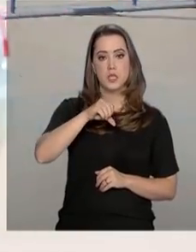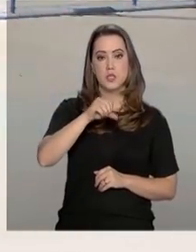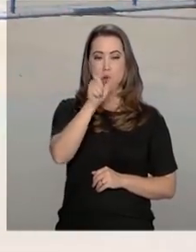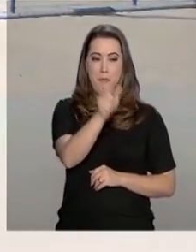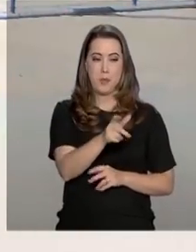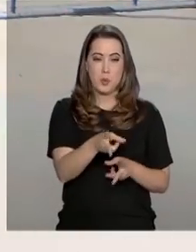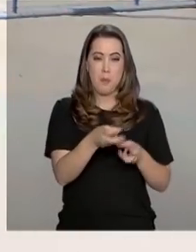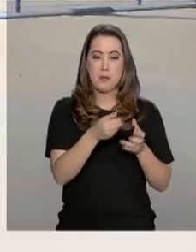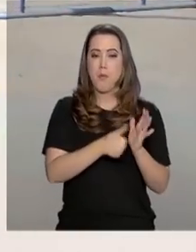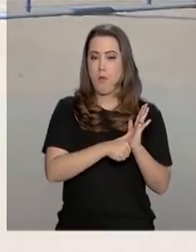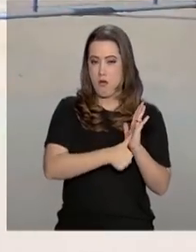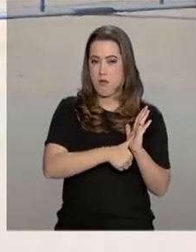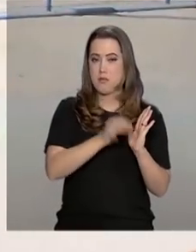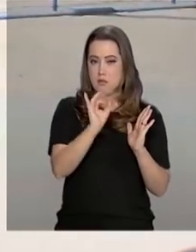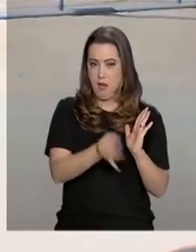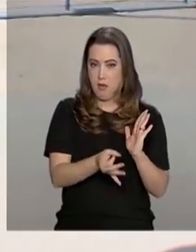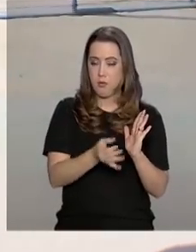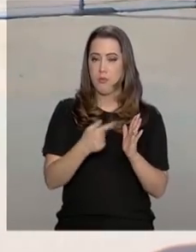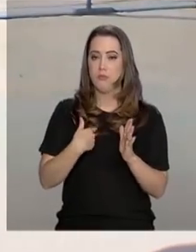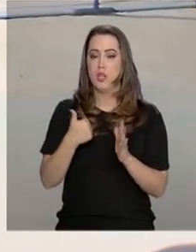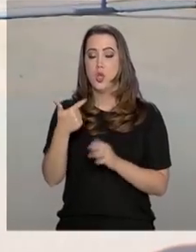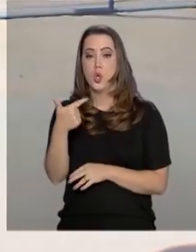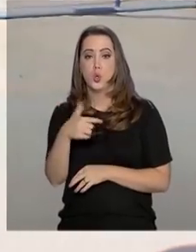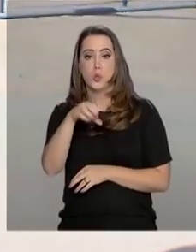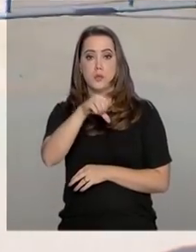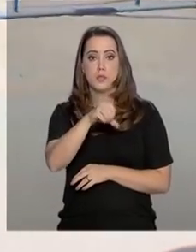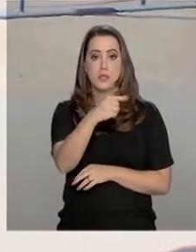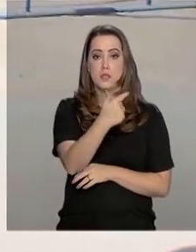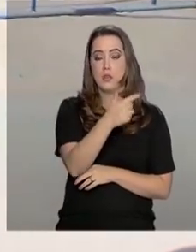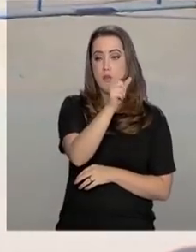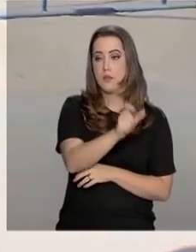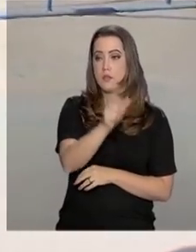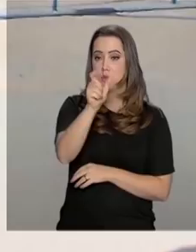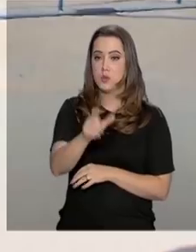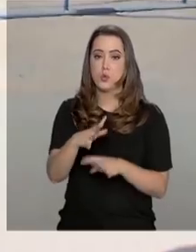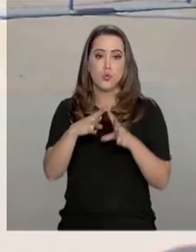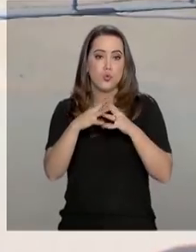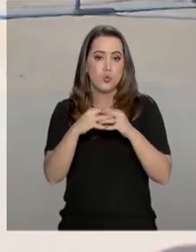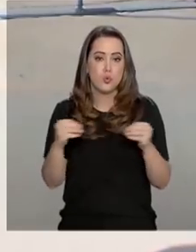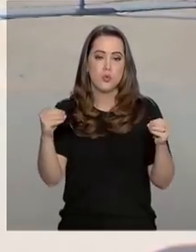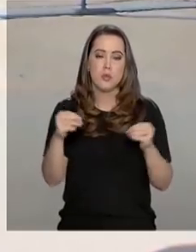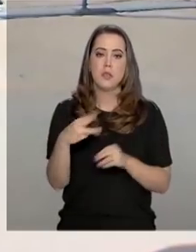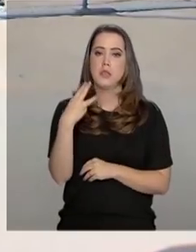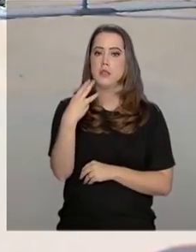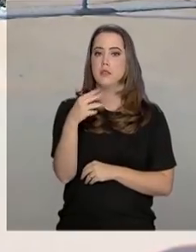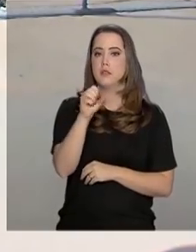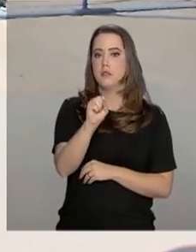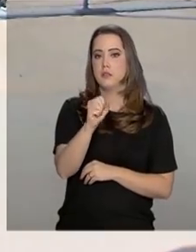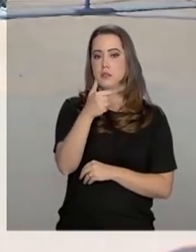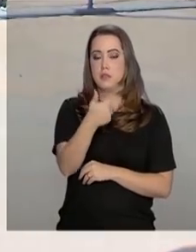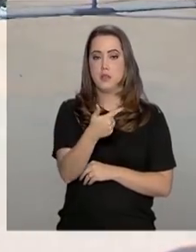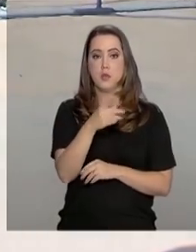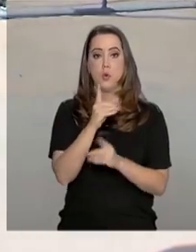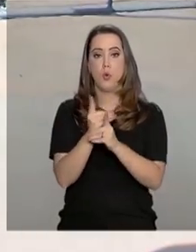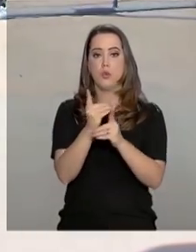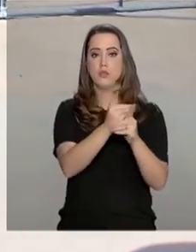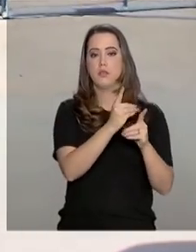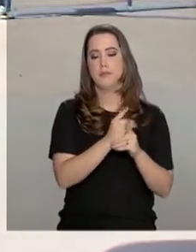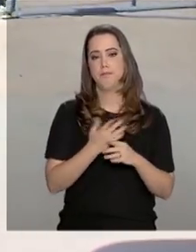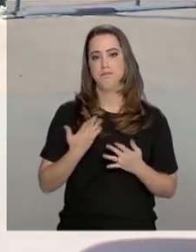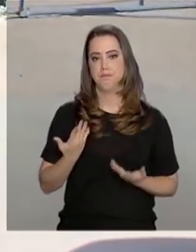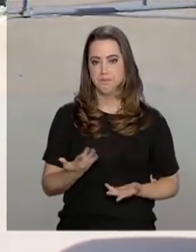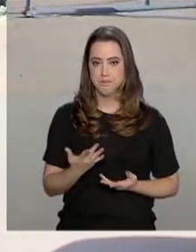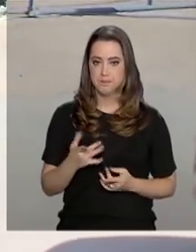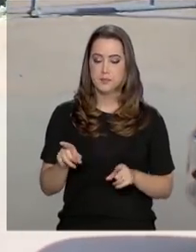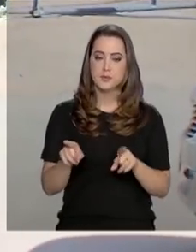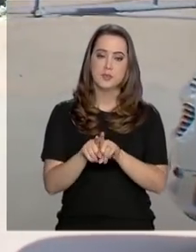foram identificados, há 292 desaparecidos e 382 pessoas foram localizadas. Ainda segundo